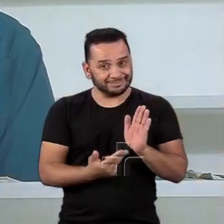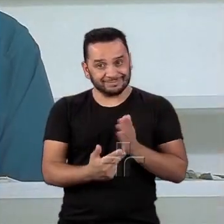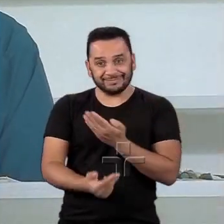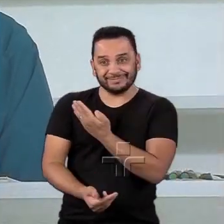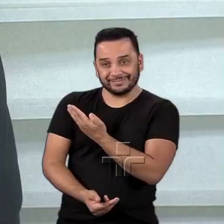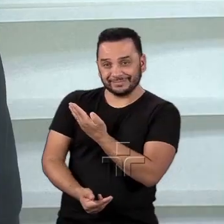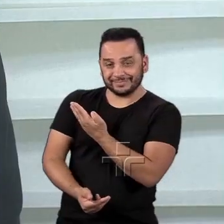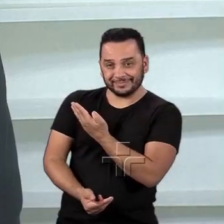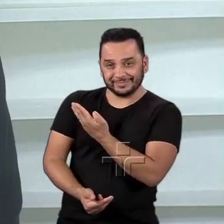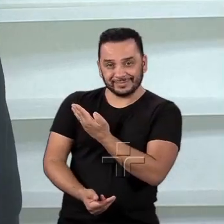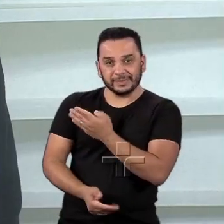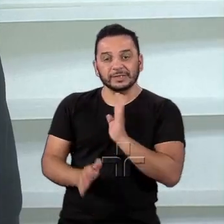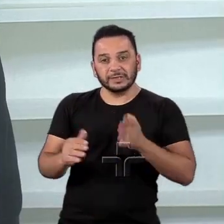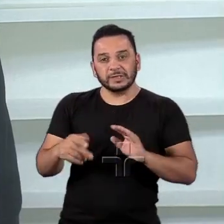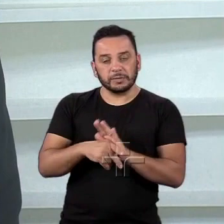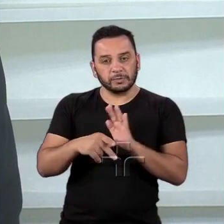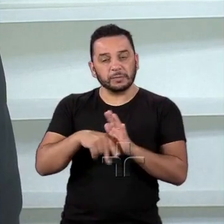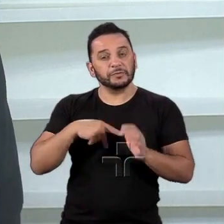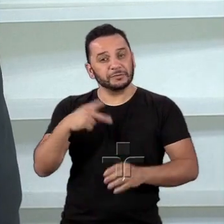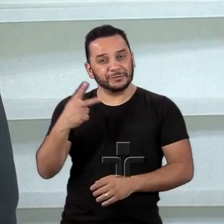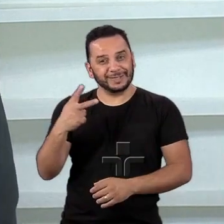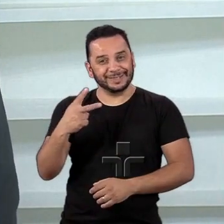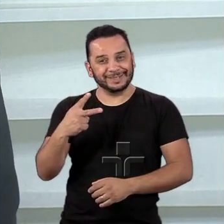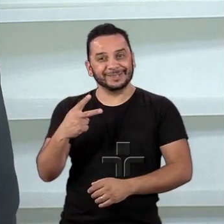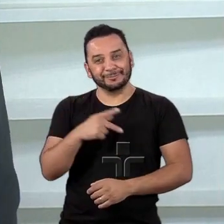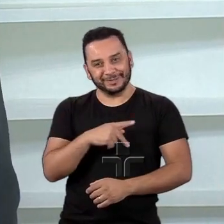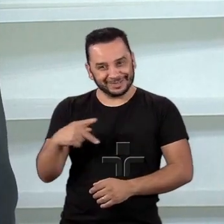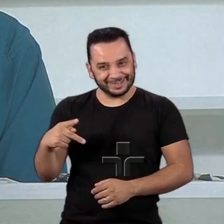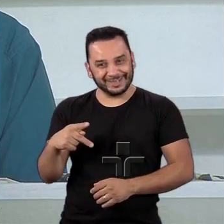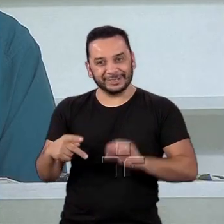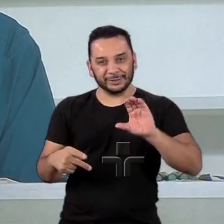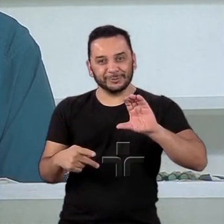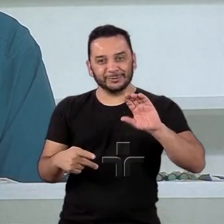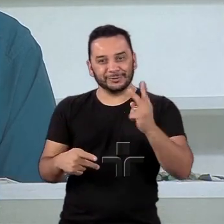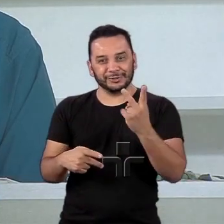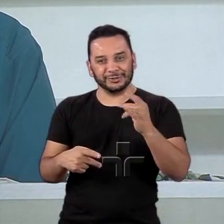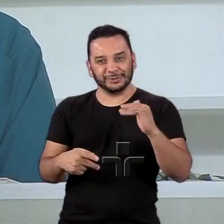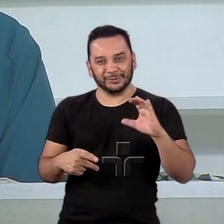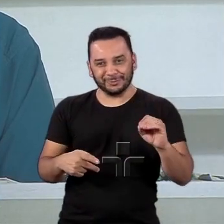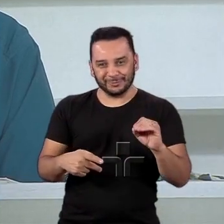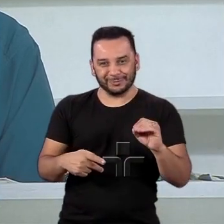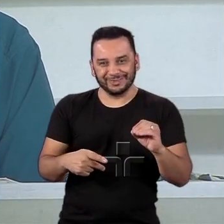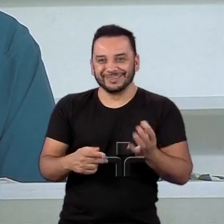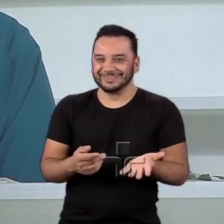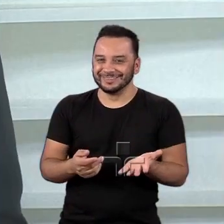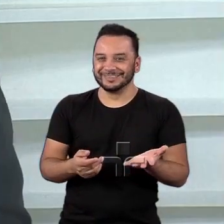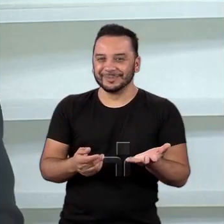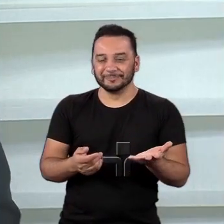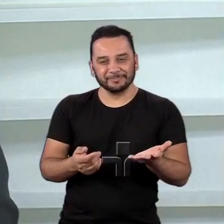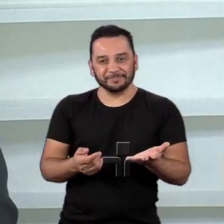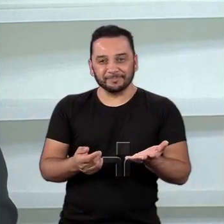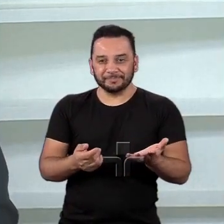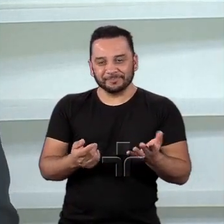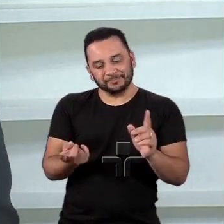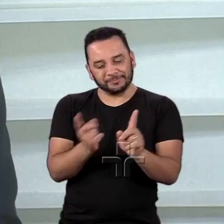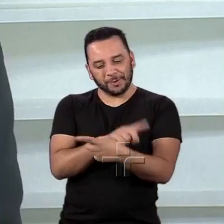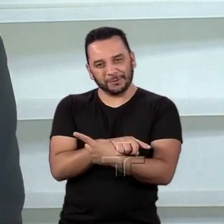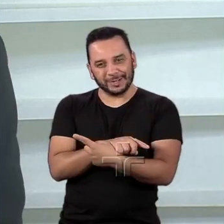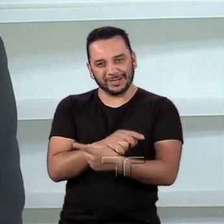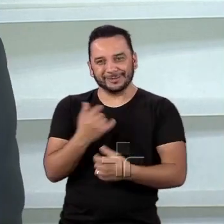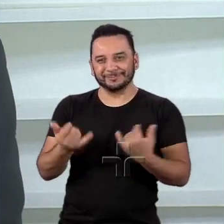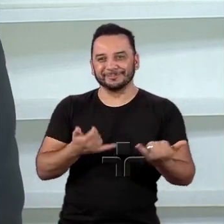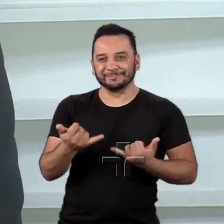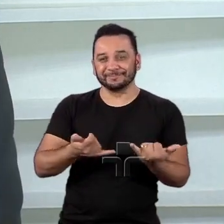Caruso, vice do Chico, ou é o Chico vice do Paulo, ou vice-versa. Um dos dois.